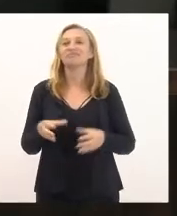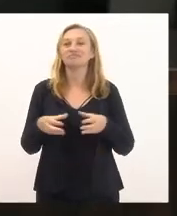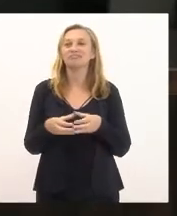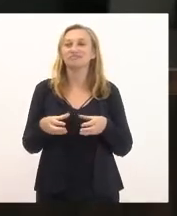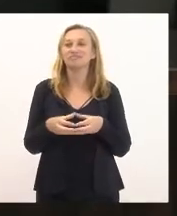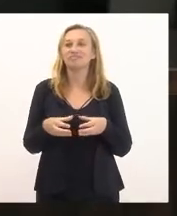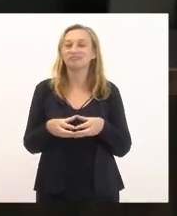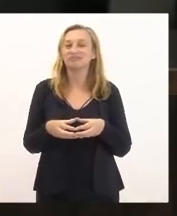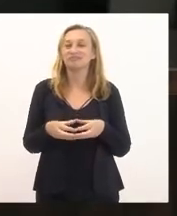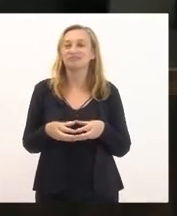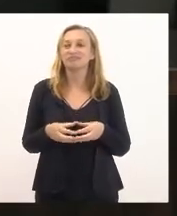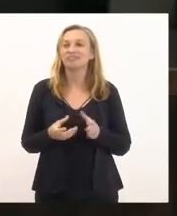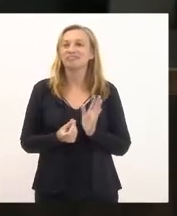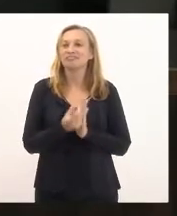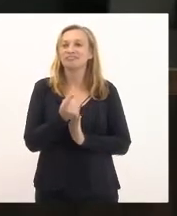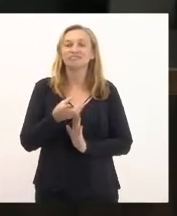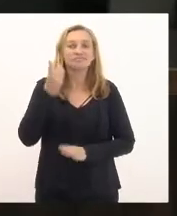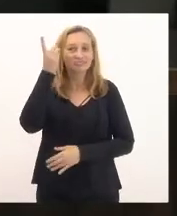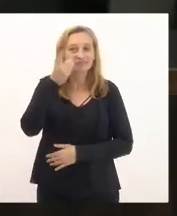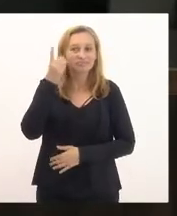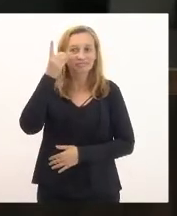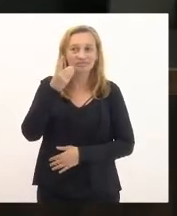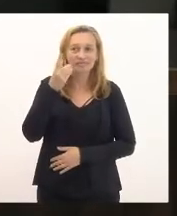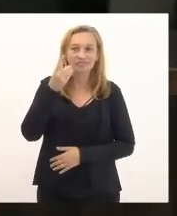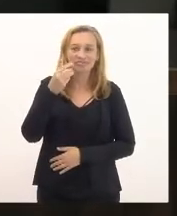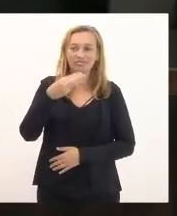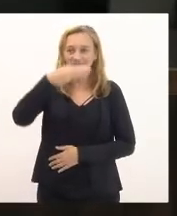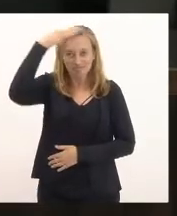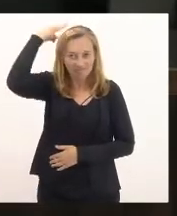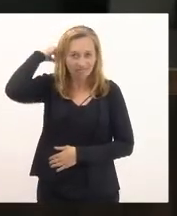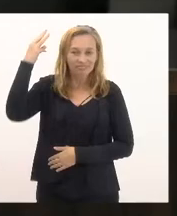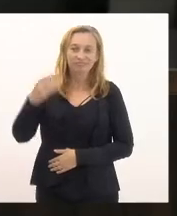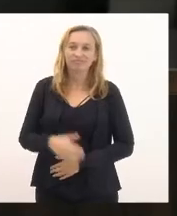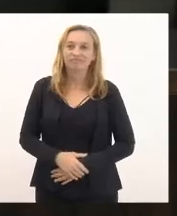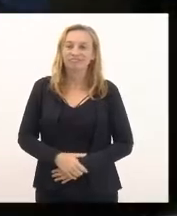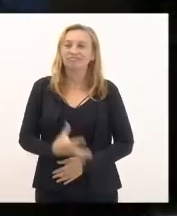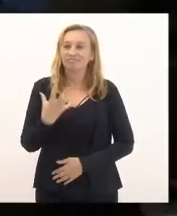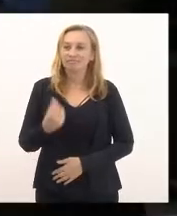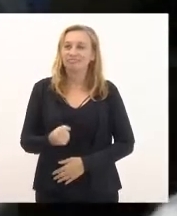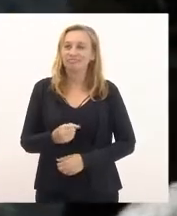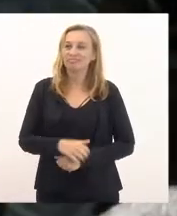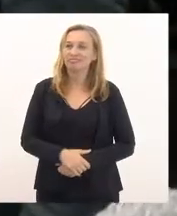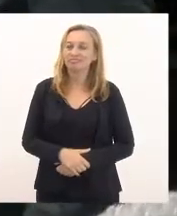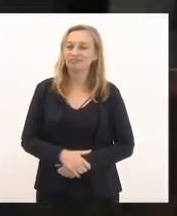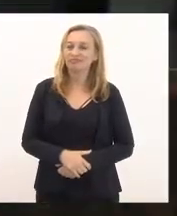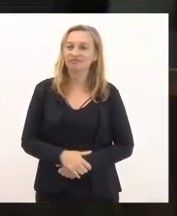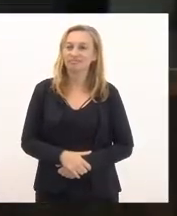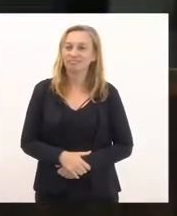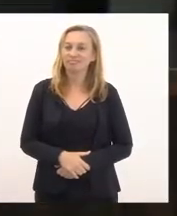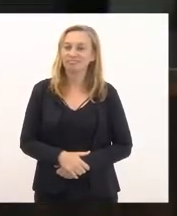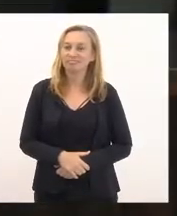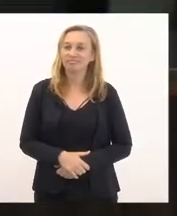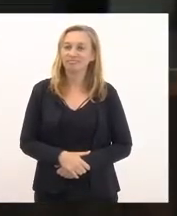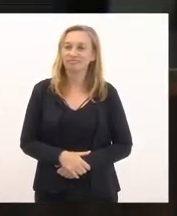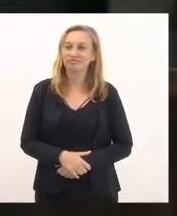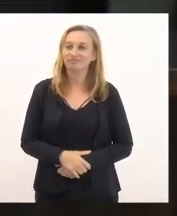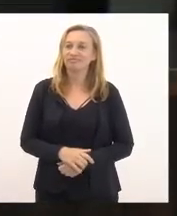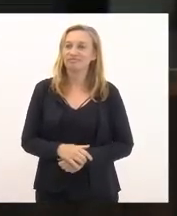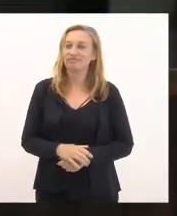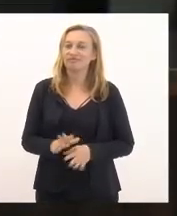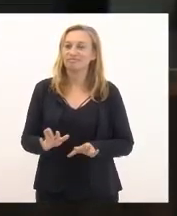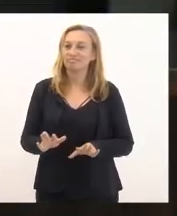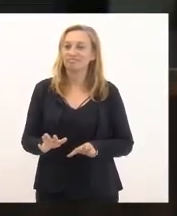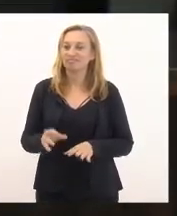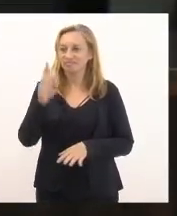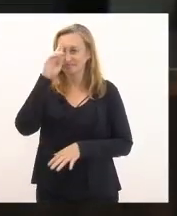comissão de orçamento, deputado Márcio Pacheco. Favorável. Com os pareceres presidente, emitidos. Senhor